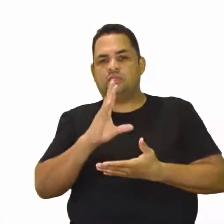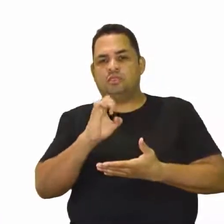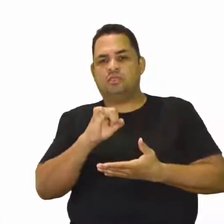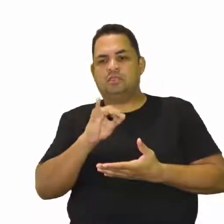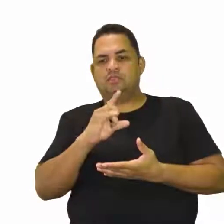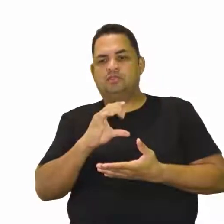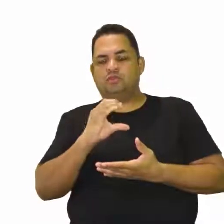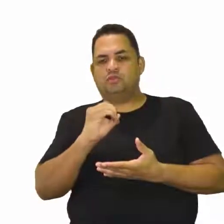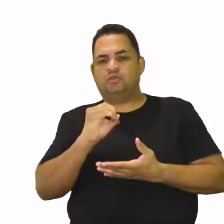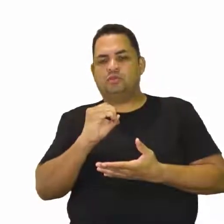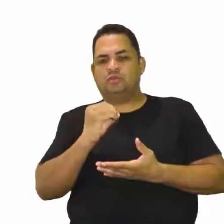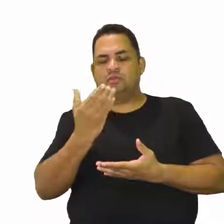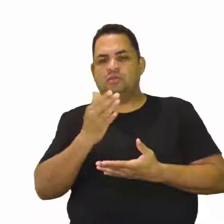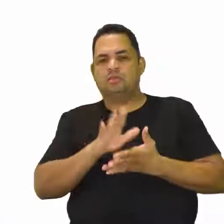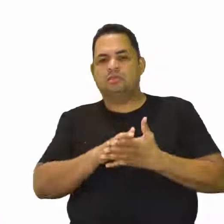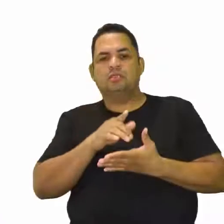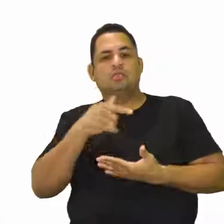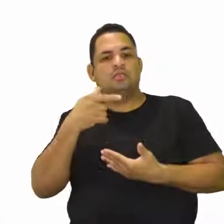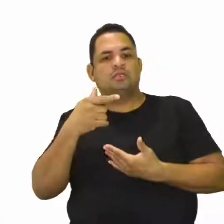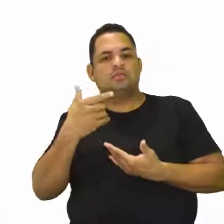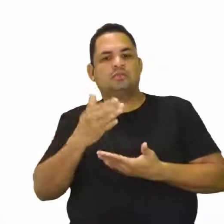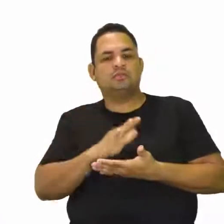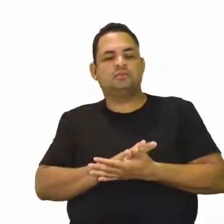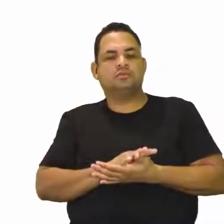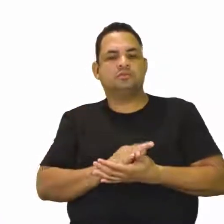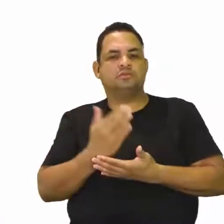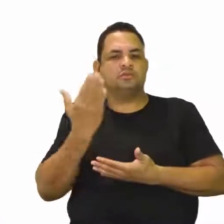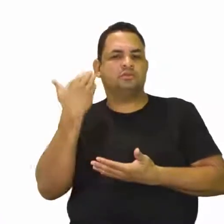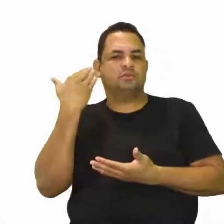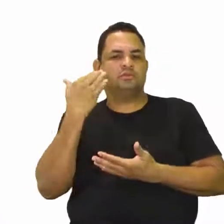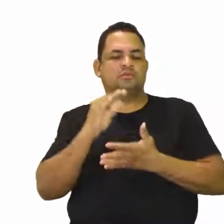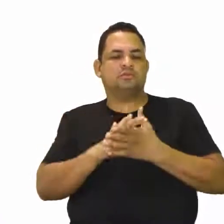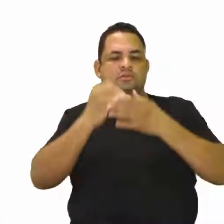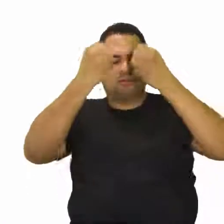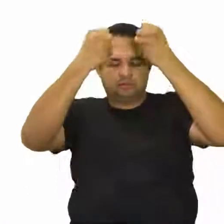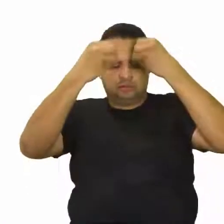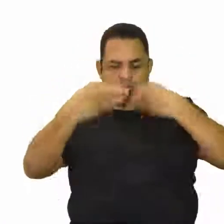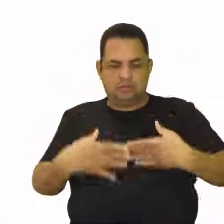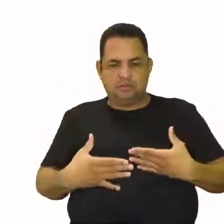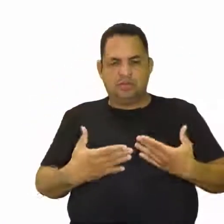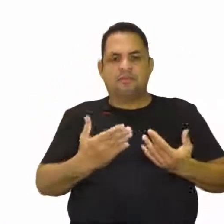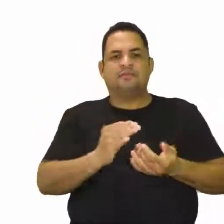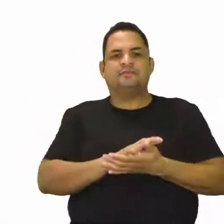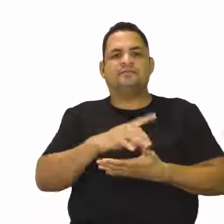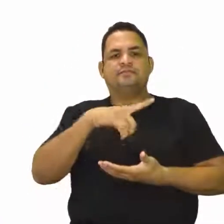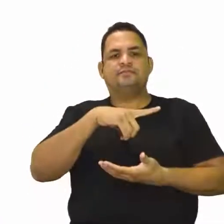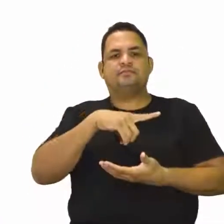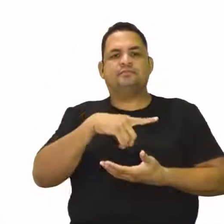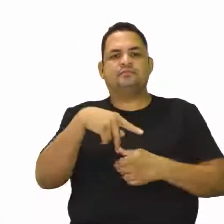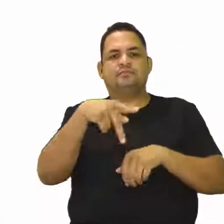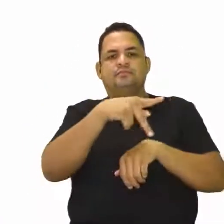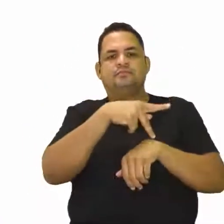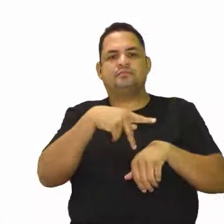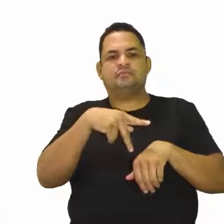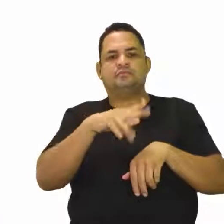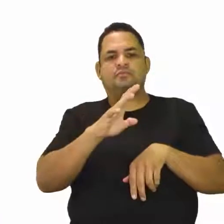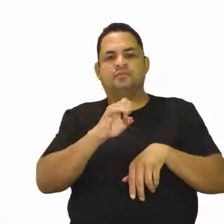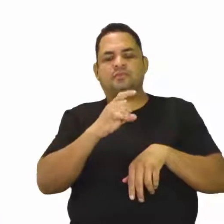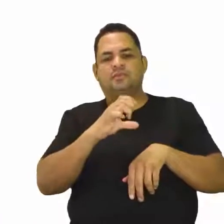sim. Lá na frente, lá atrás, eu mencionei para vocês. Então, eu tenho aqui os países do